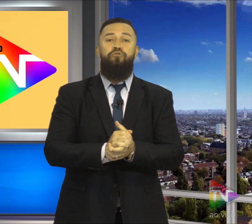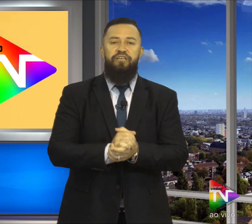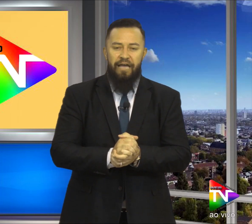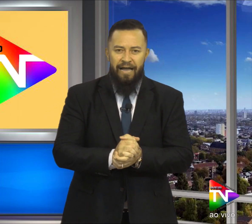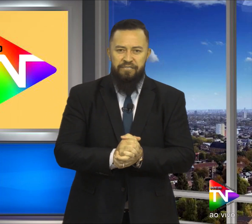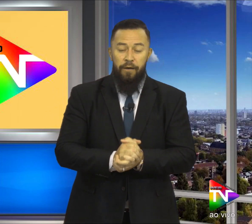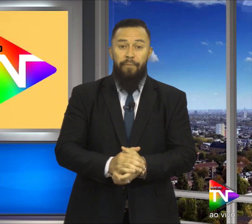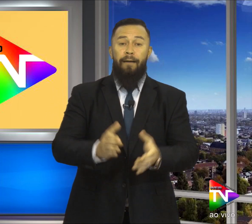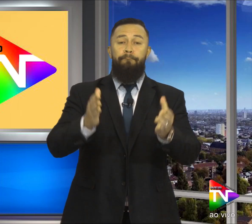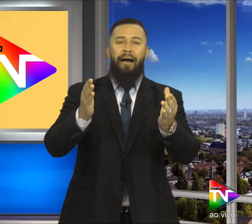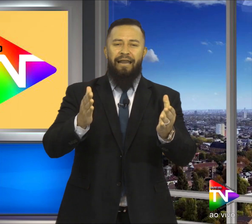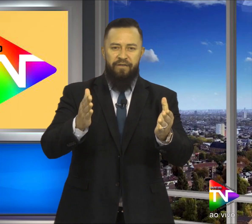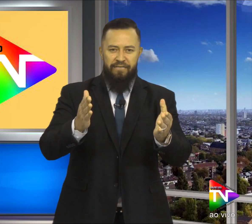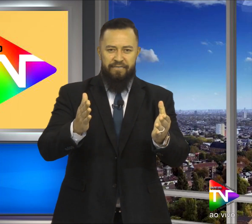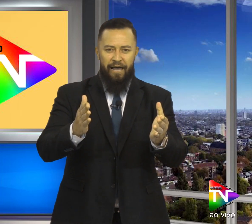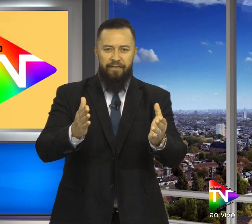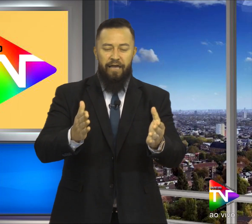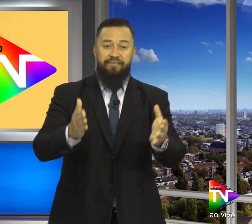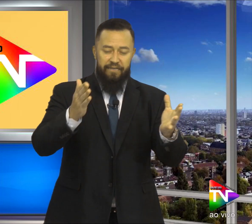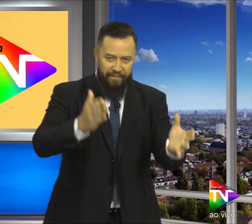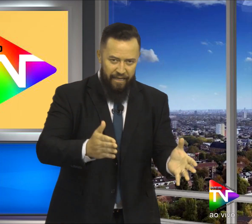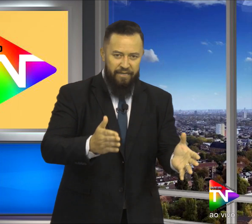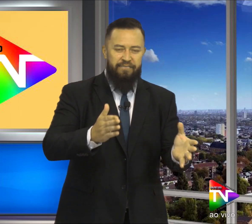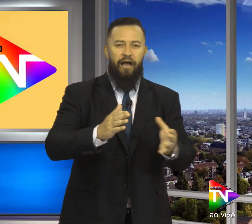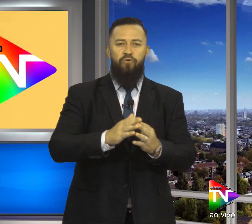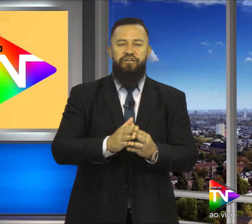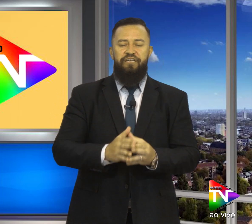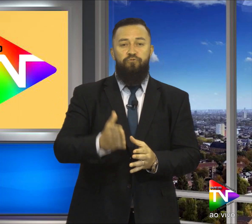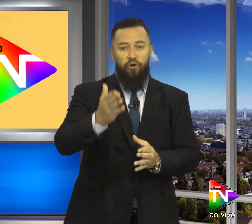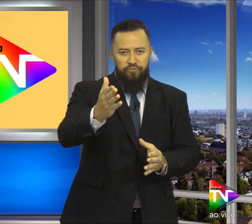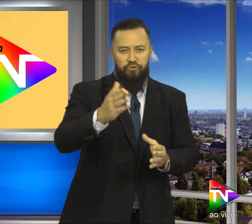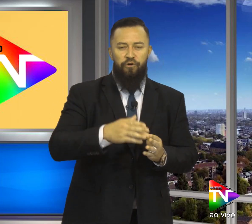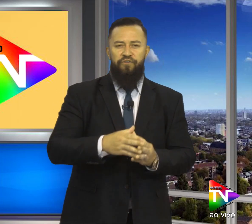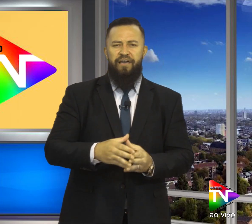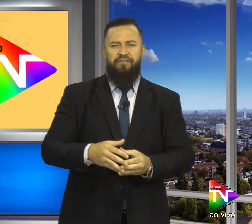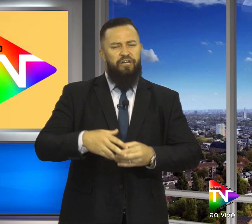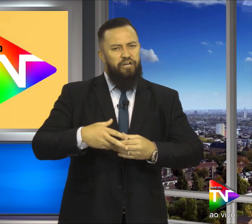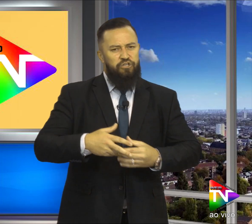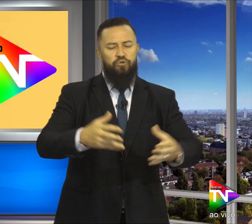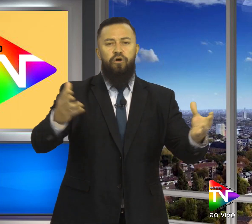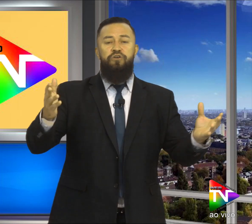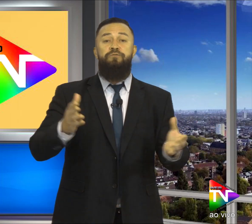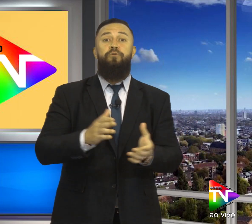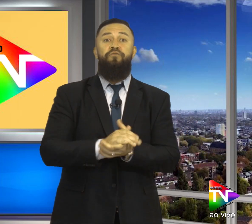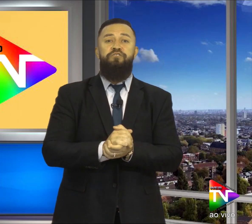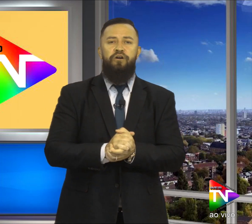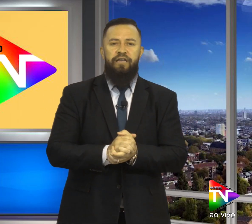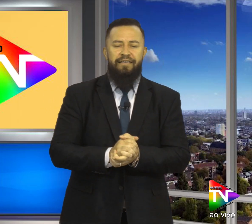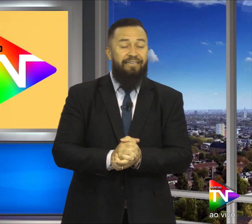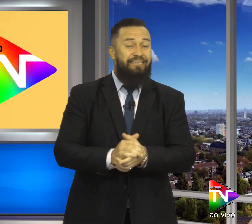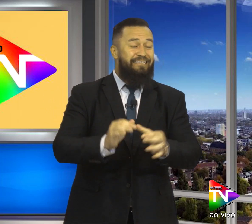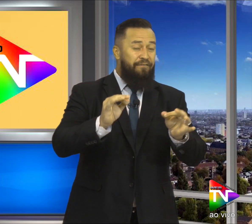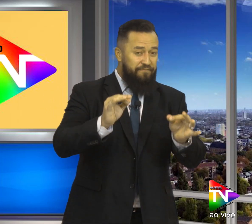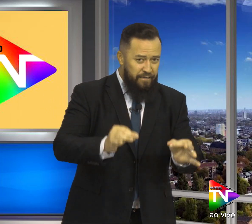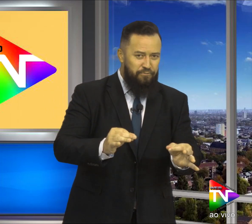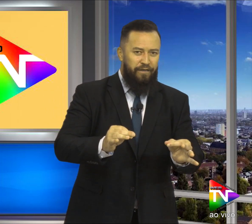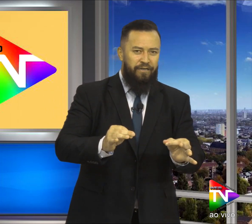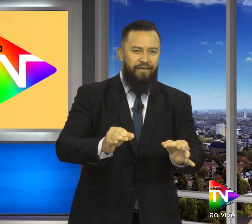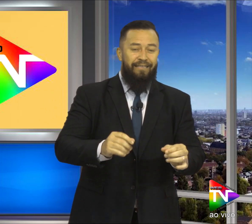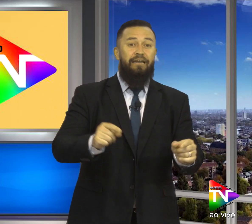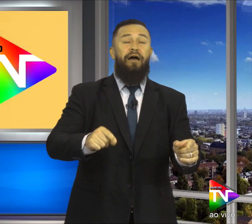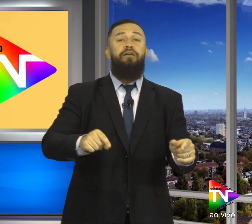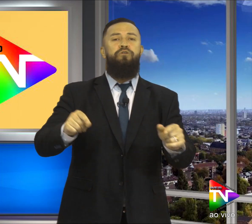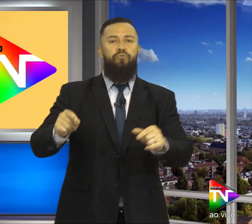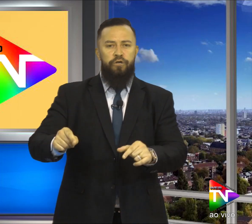aproveita a oportunidade para parabenizar a Secretaria de Saúde aí, no nome do doutor Elvésio, de todos aí os profissionais que a gente tem visto